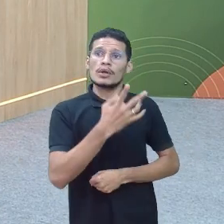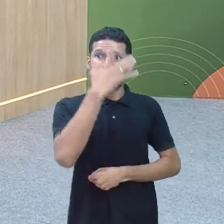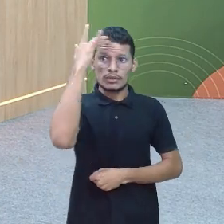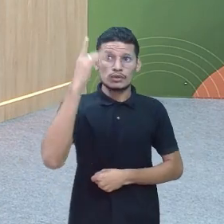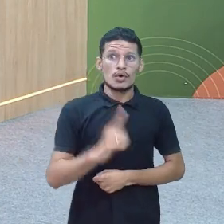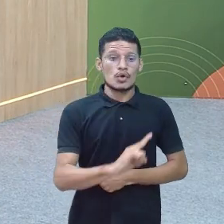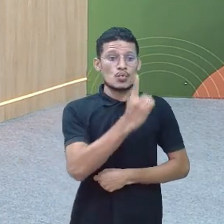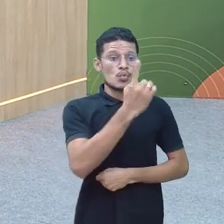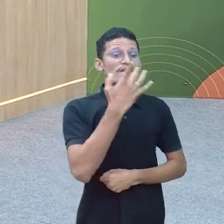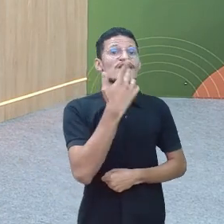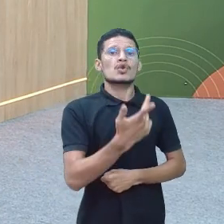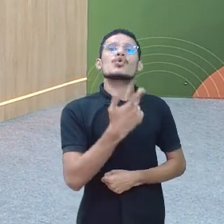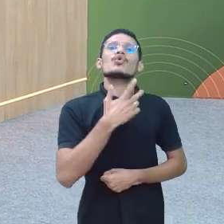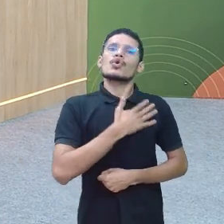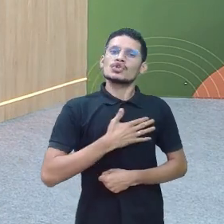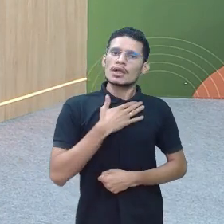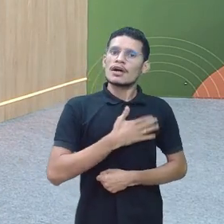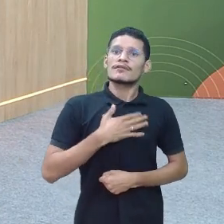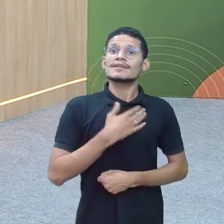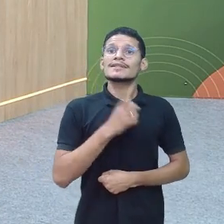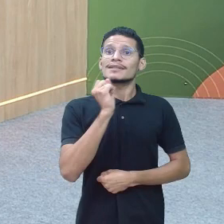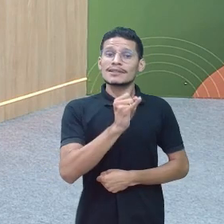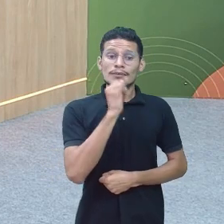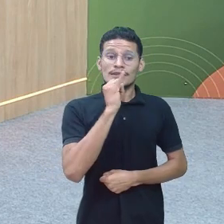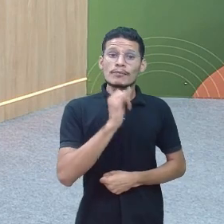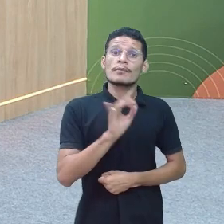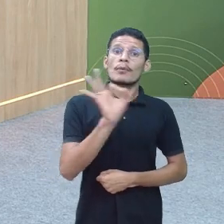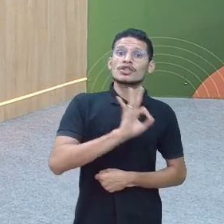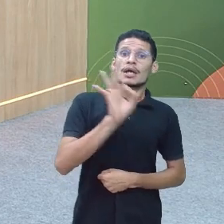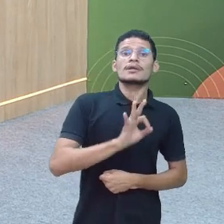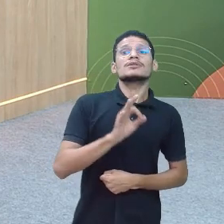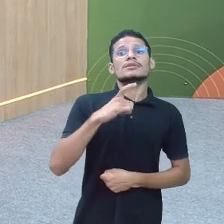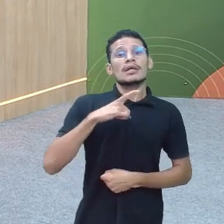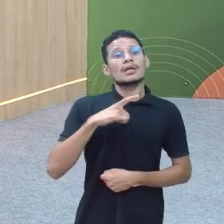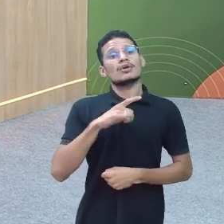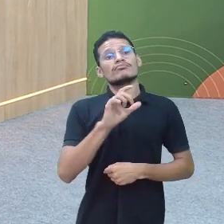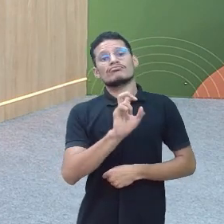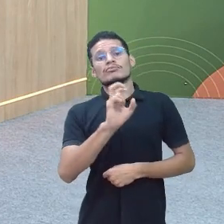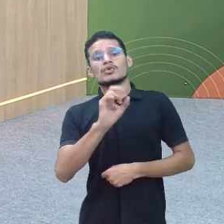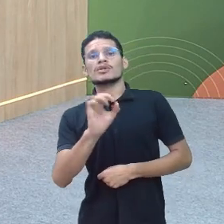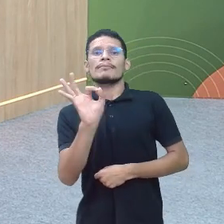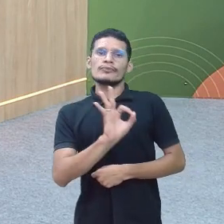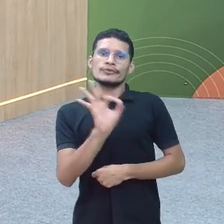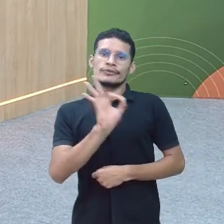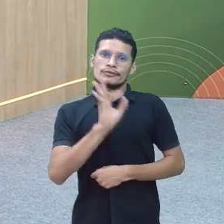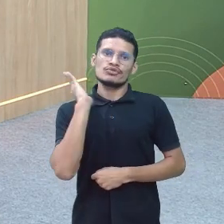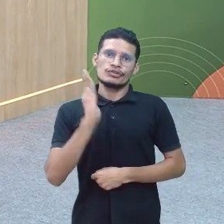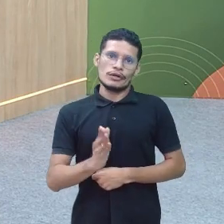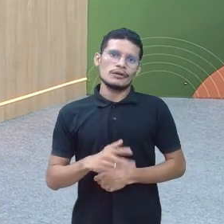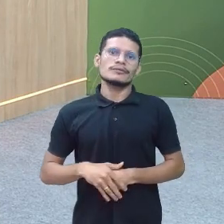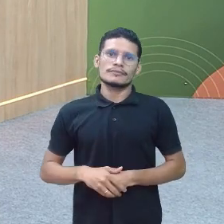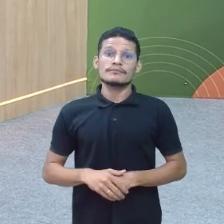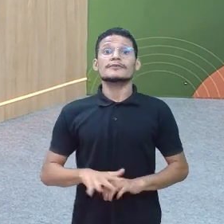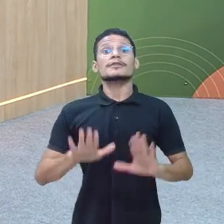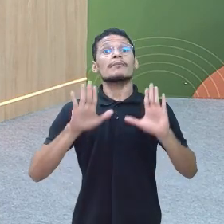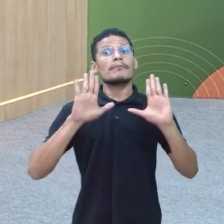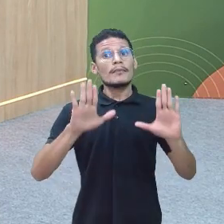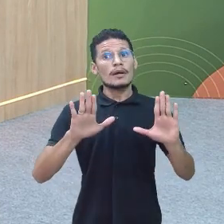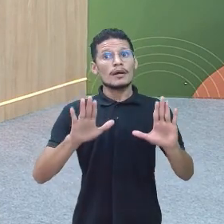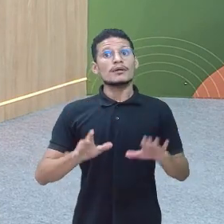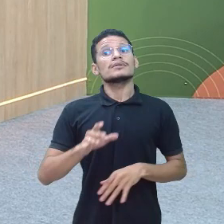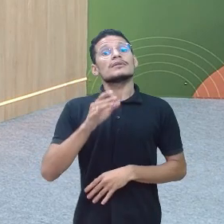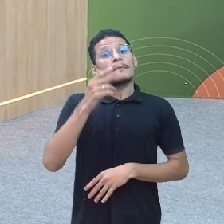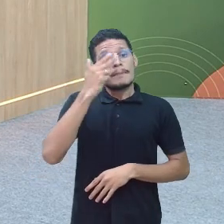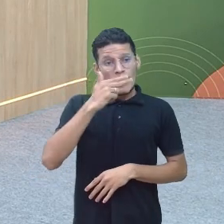disse que gostava. Se a gente for expressar isso em porcentagem, isso está aqui, ó, 50%. Mas